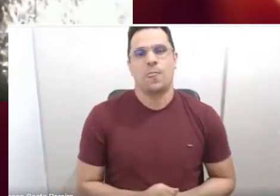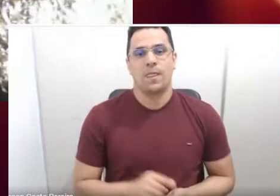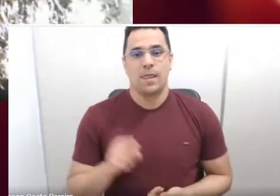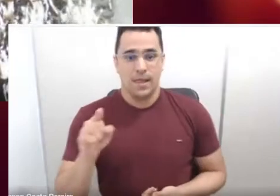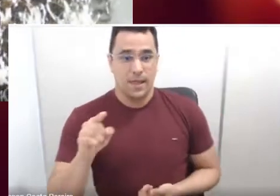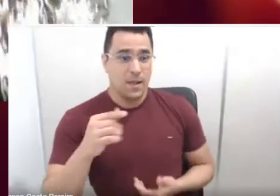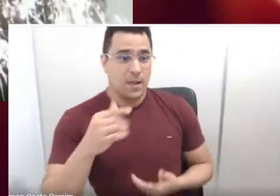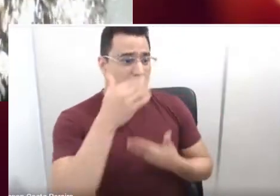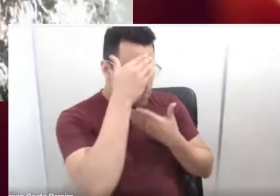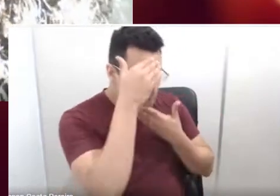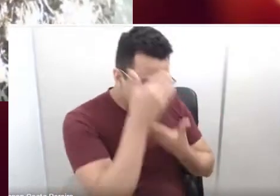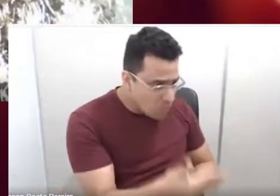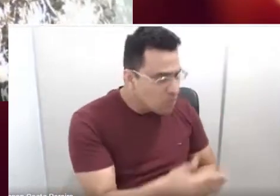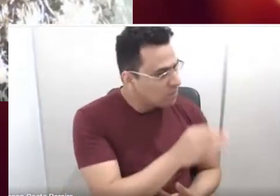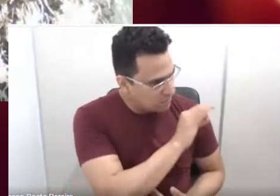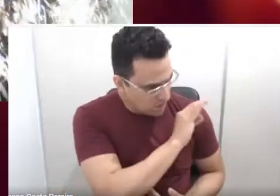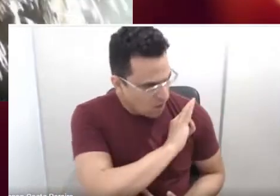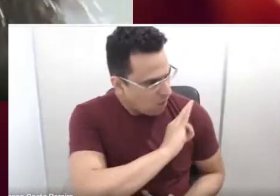eu acho que pandemia.